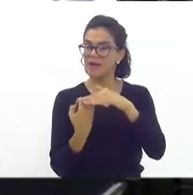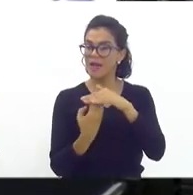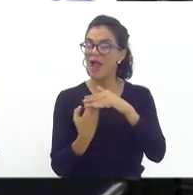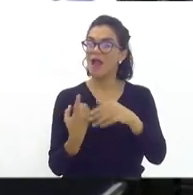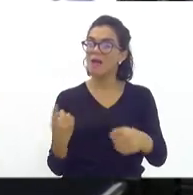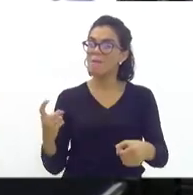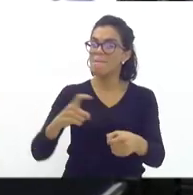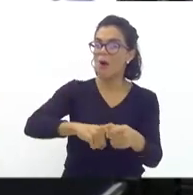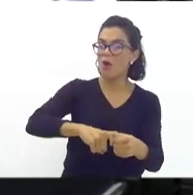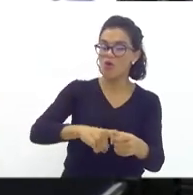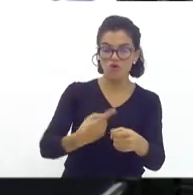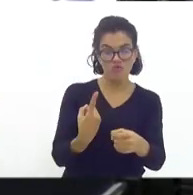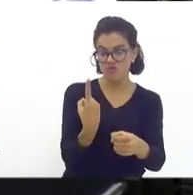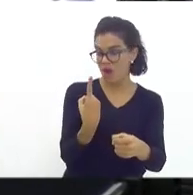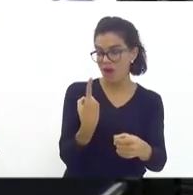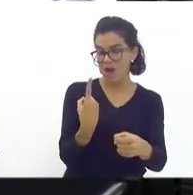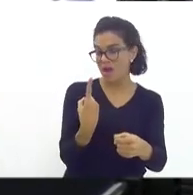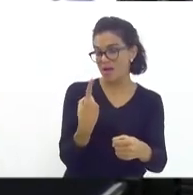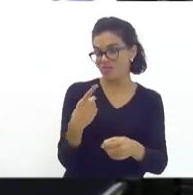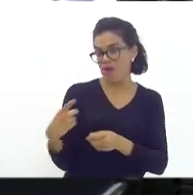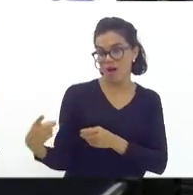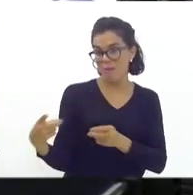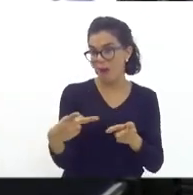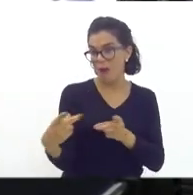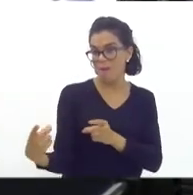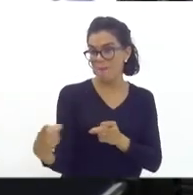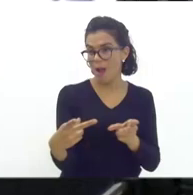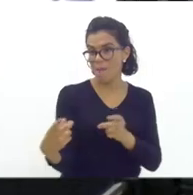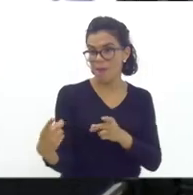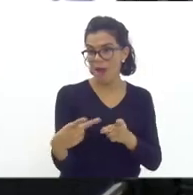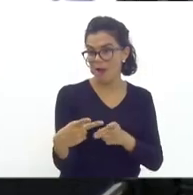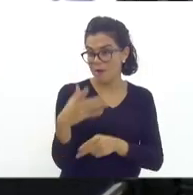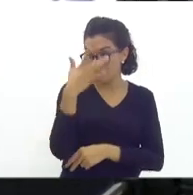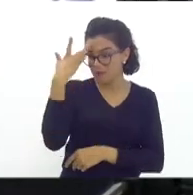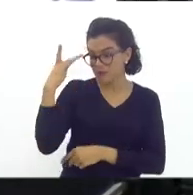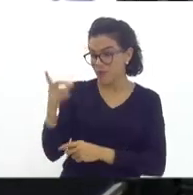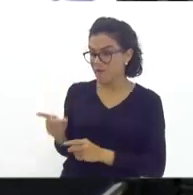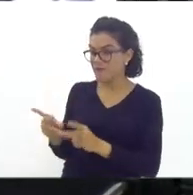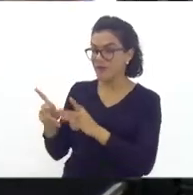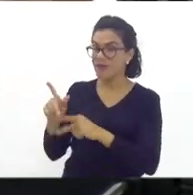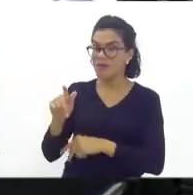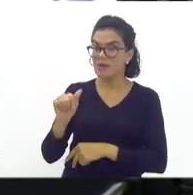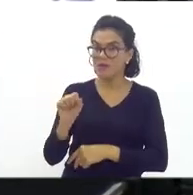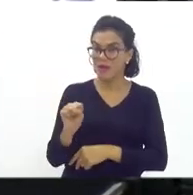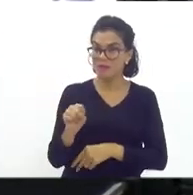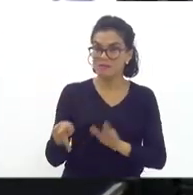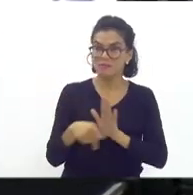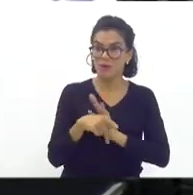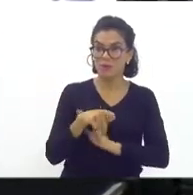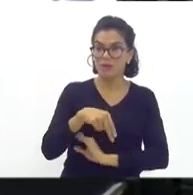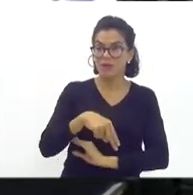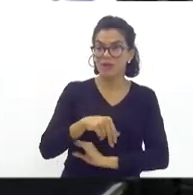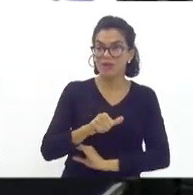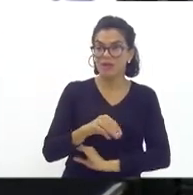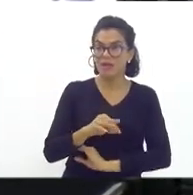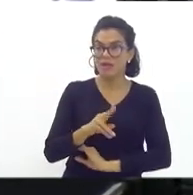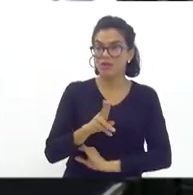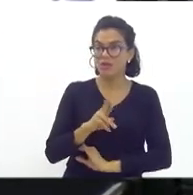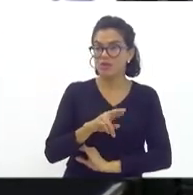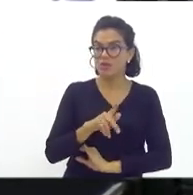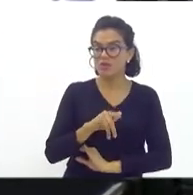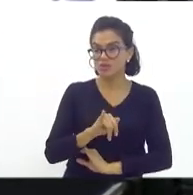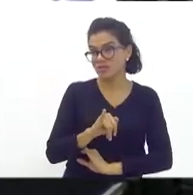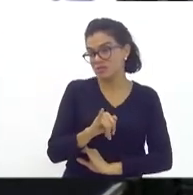cria um monopólio aí aquela empresa que revende o gás que é danado ela vende para quem ela quer faz o que ela quer essas